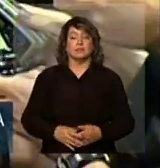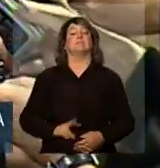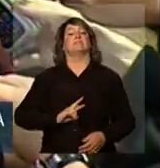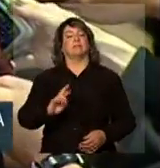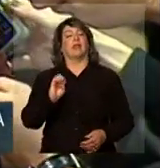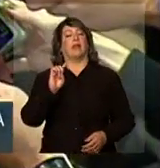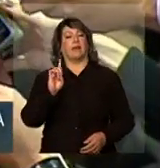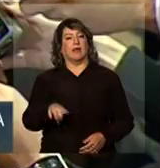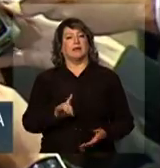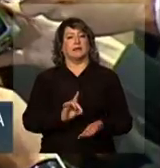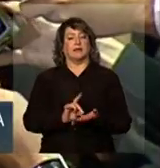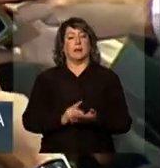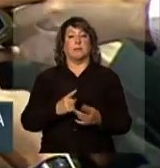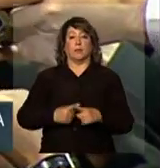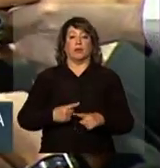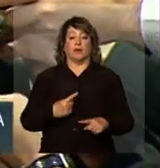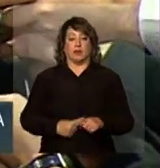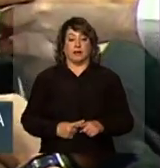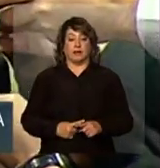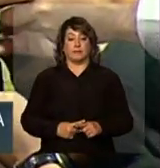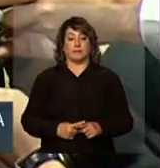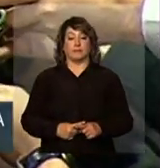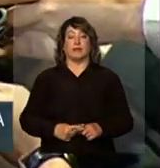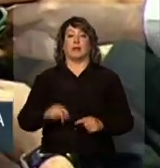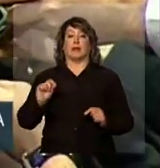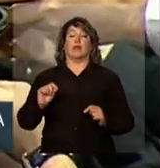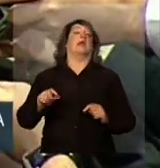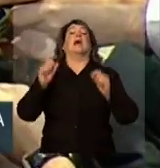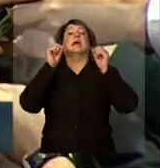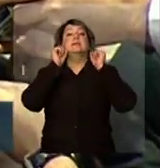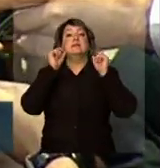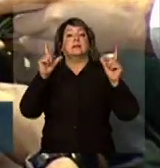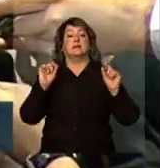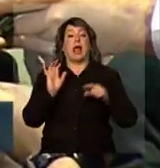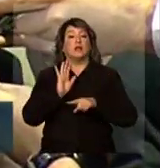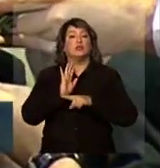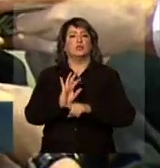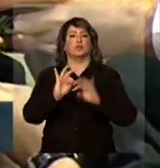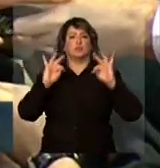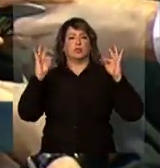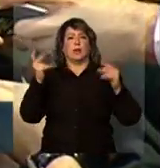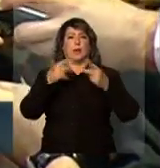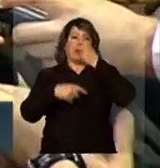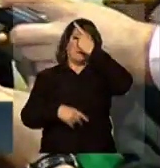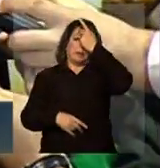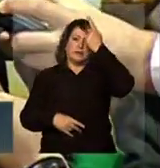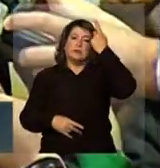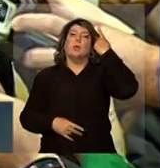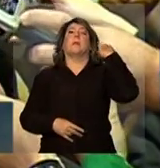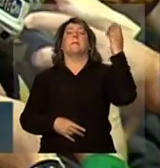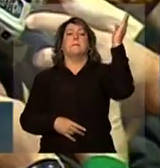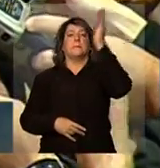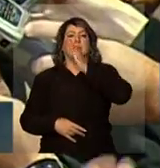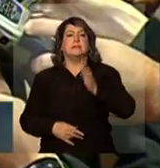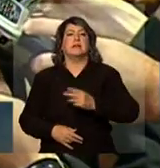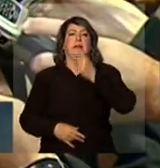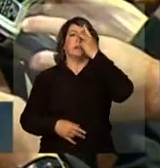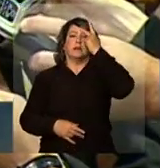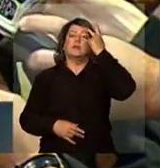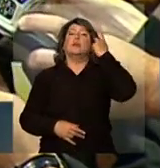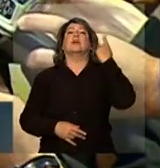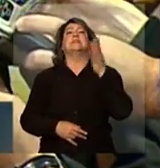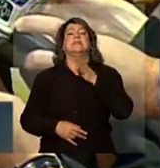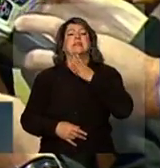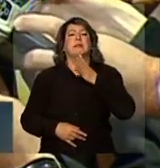na verdade a despertar em todos os brasileiros e brasileiras a necessidade de conhecer o risco e